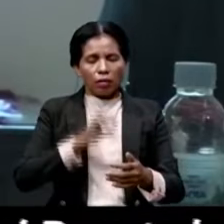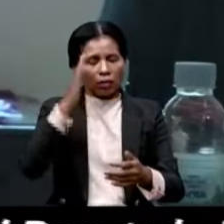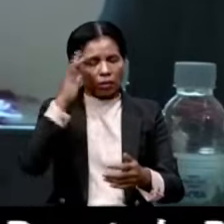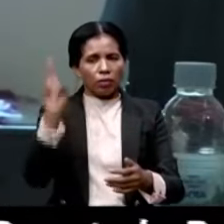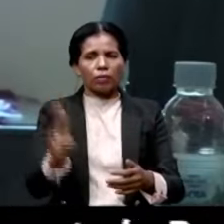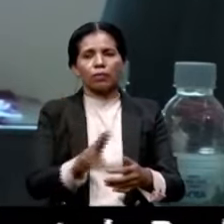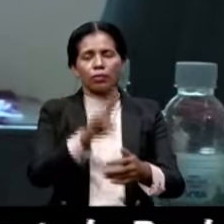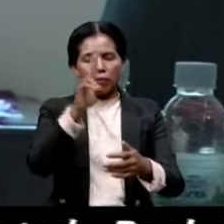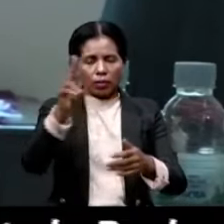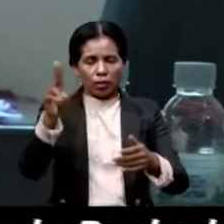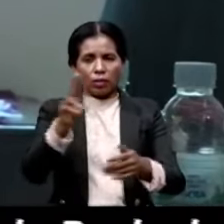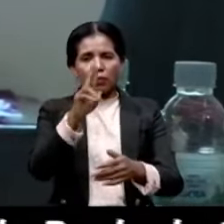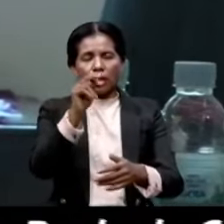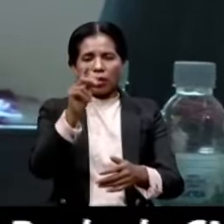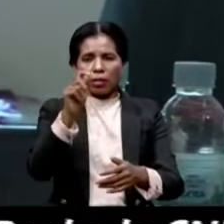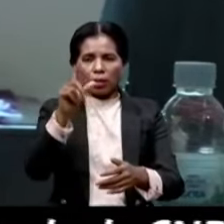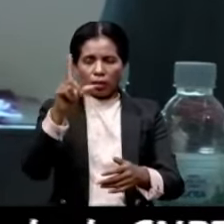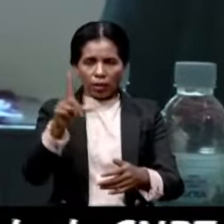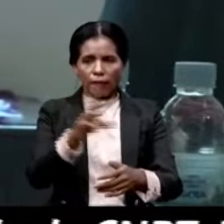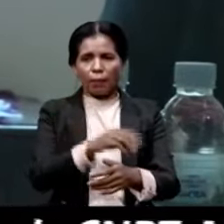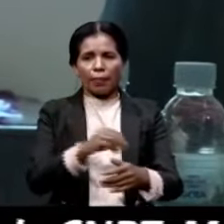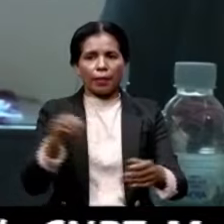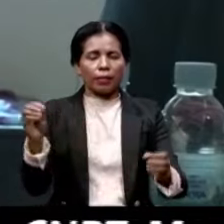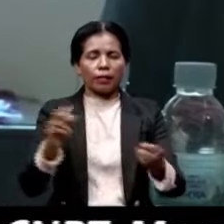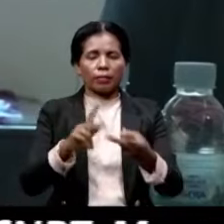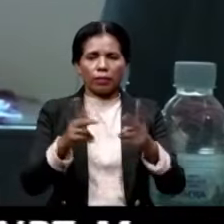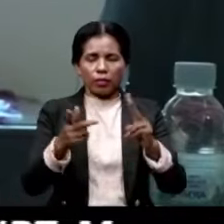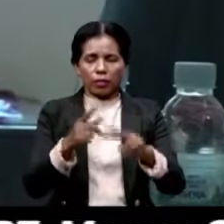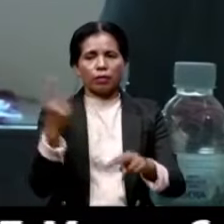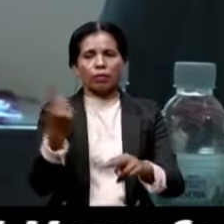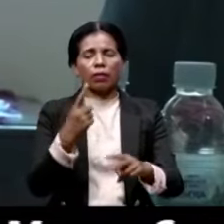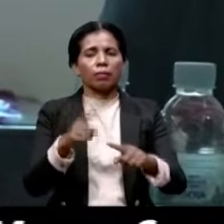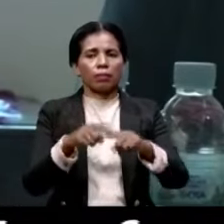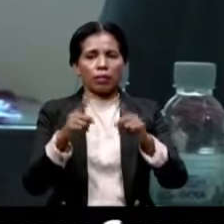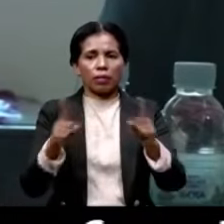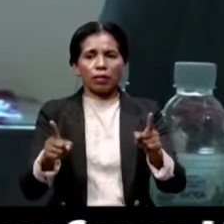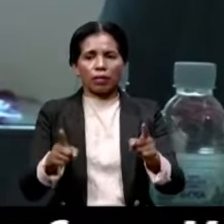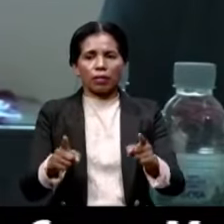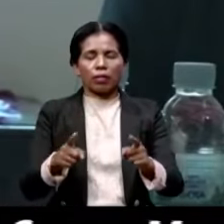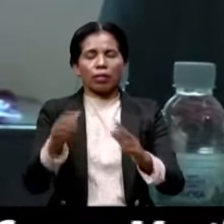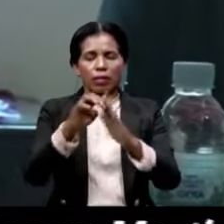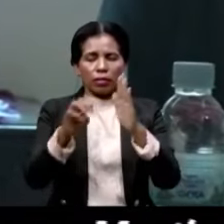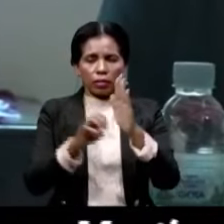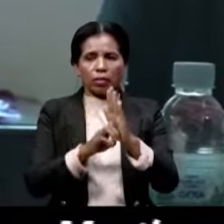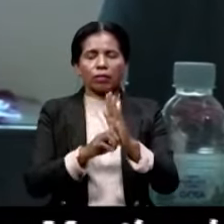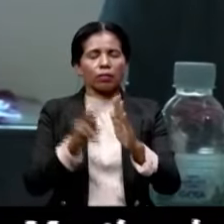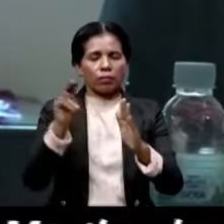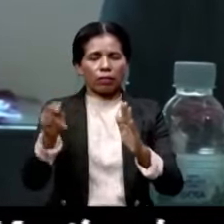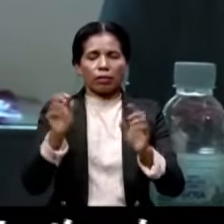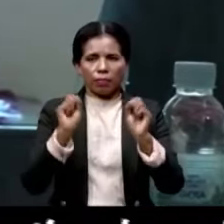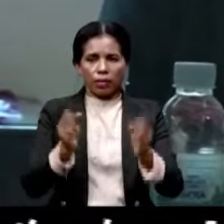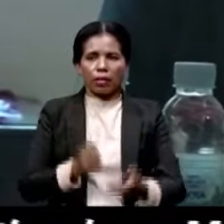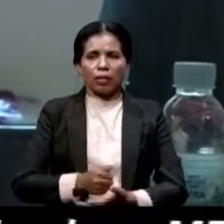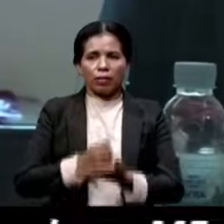Universidade Timor-Leste, lá os parcerias dele, mas vê componente Estado União, pela ajuda